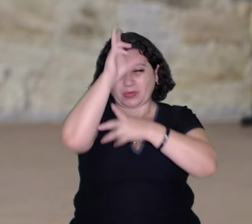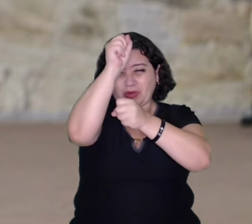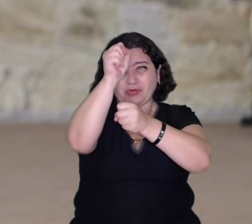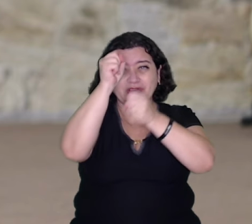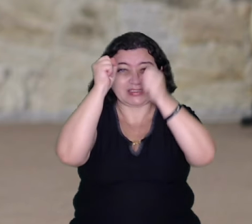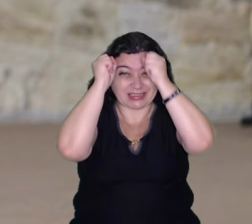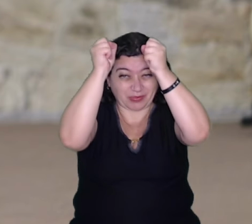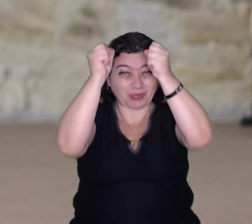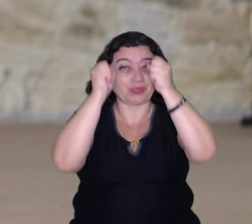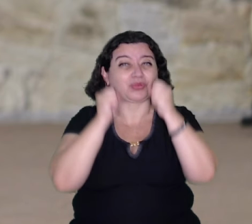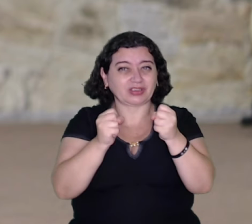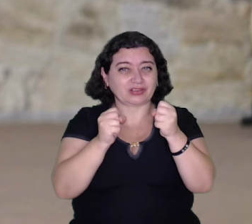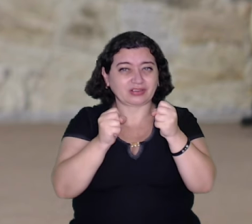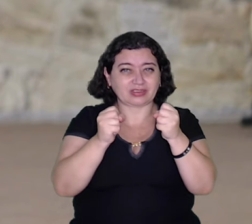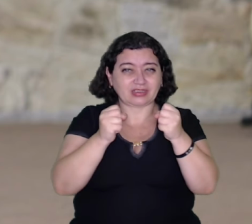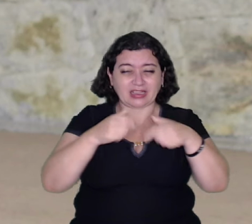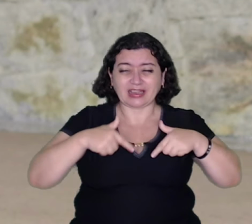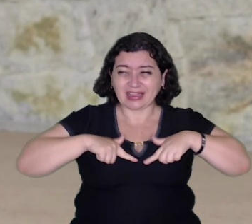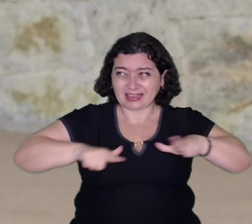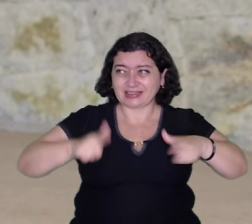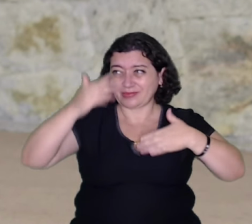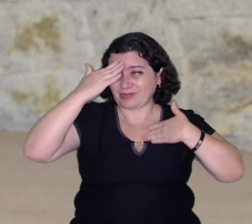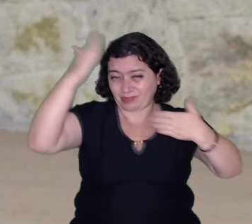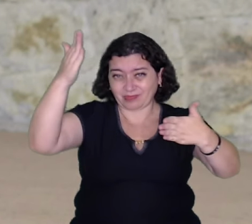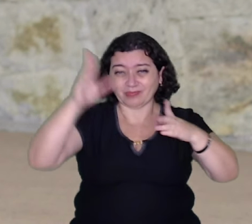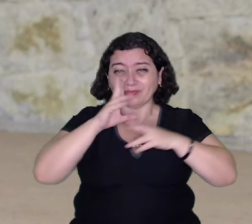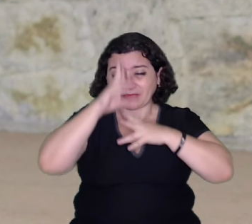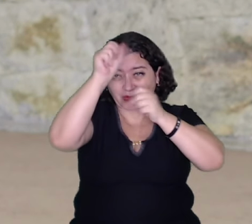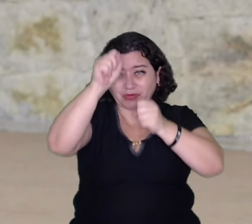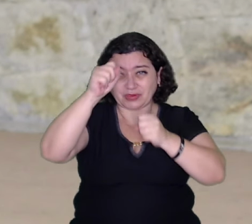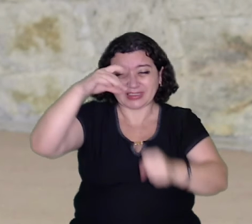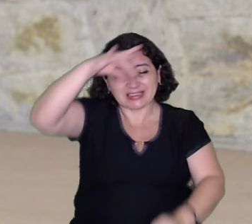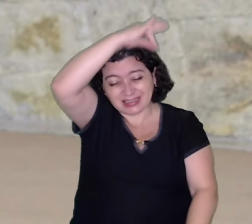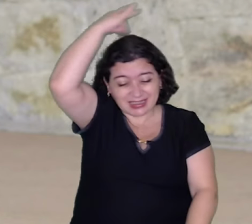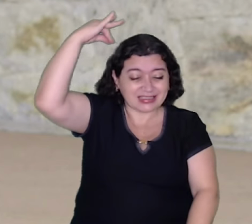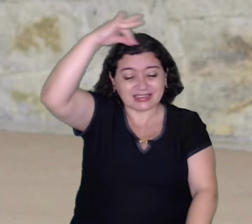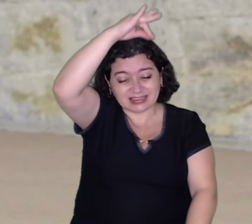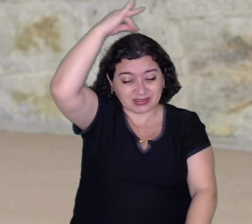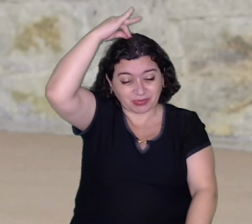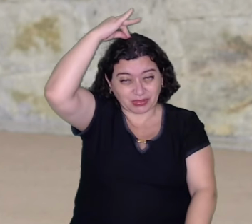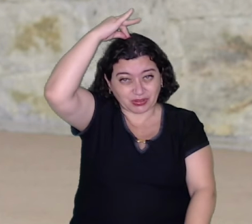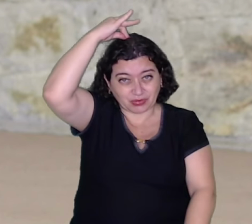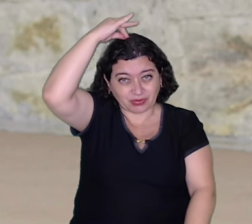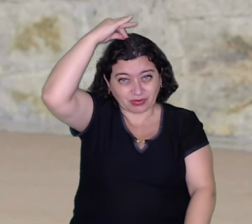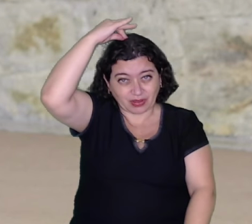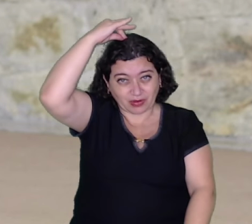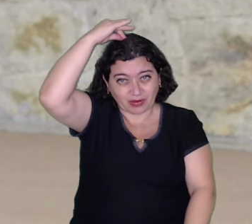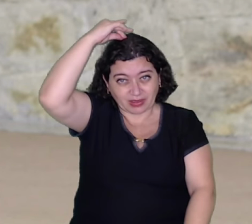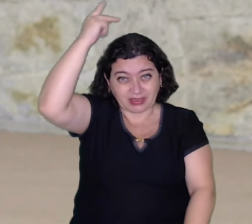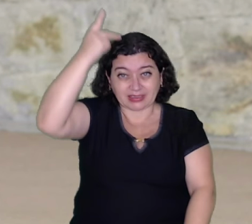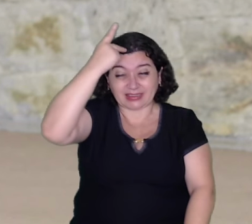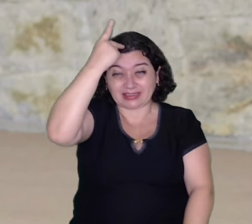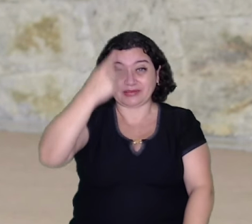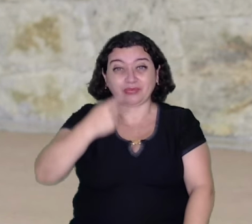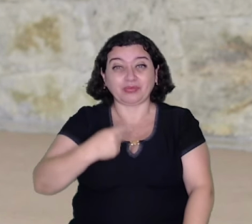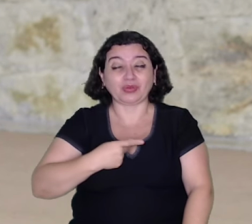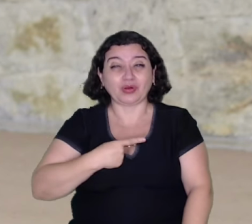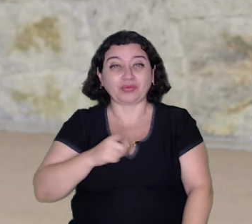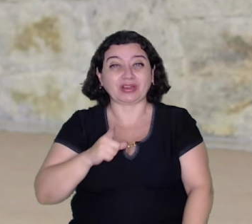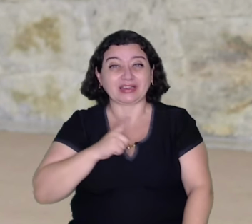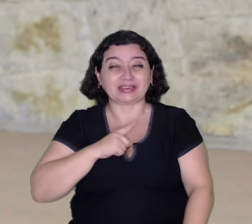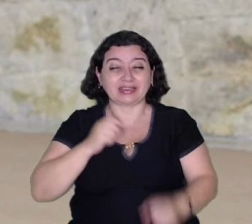poderosa. Ação de graça é essa força espiritual que ela carrega em si, queridos,